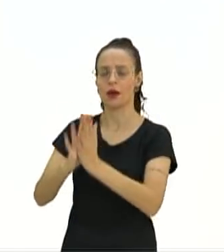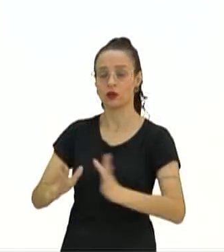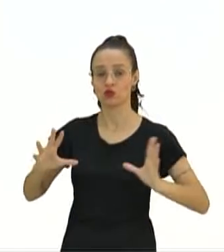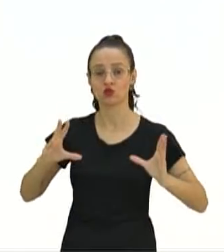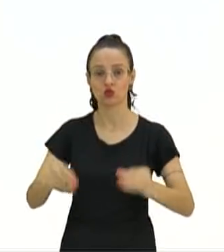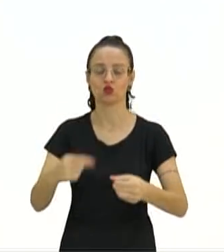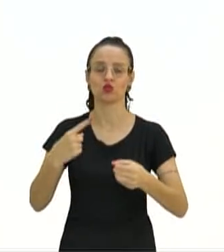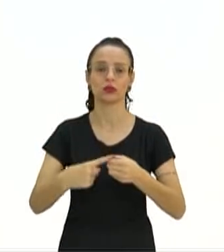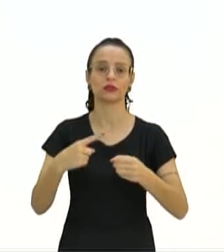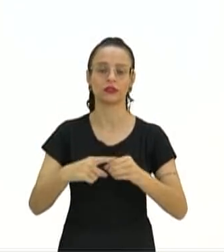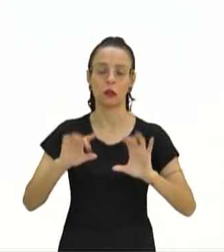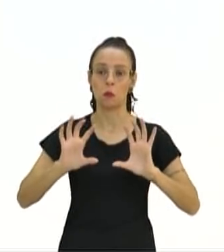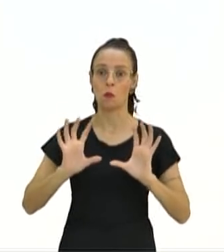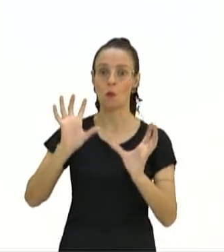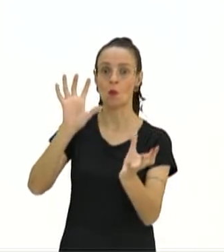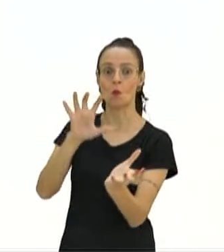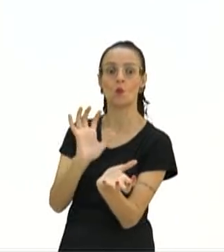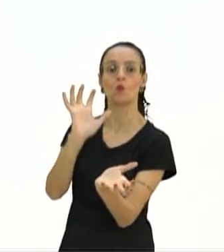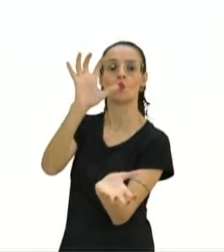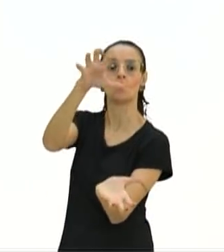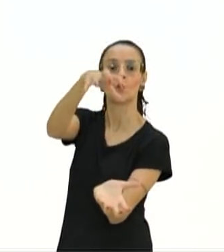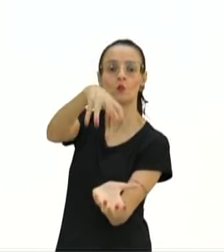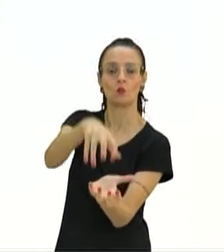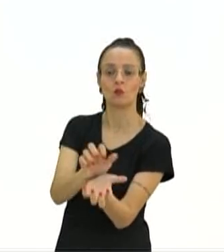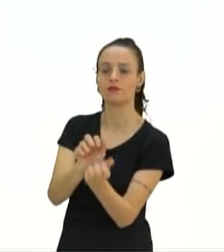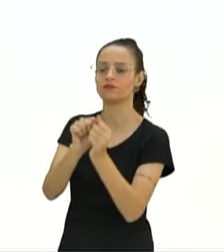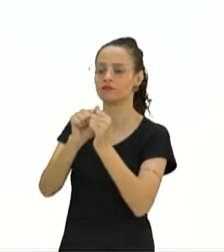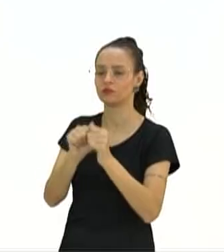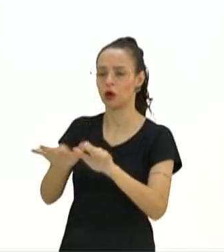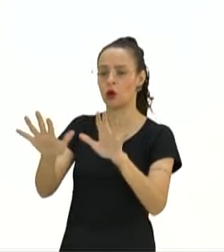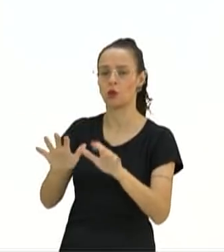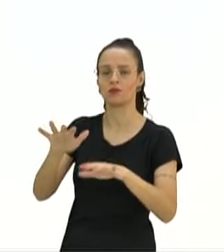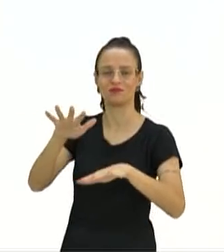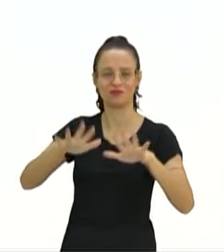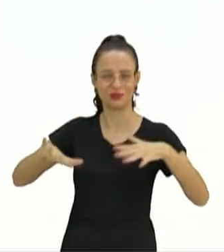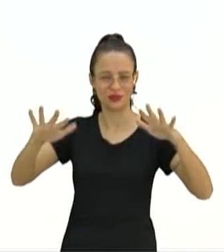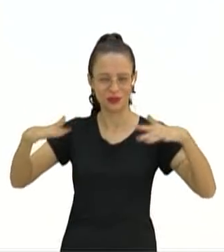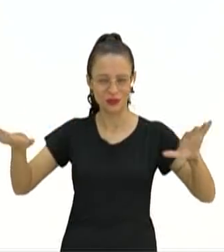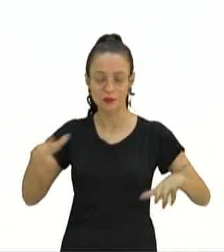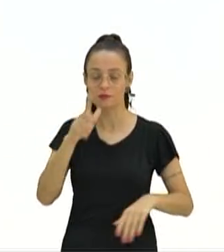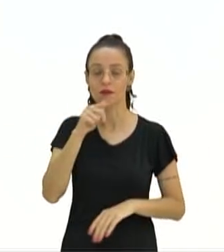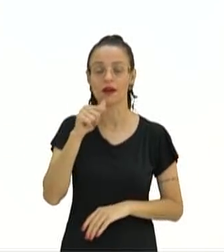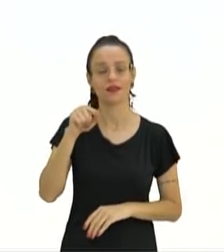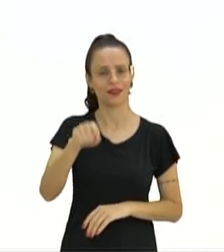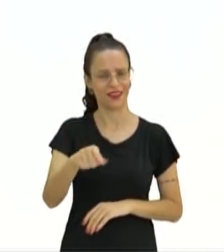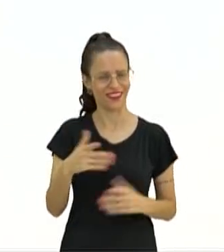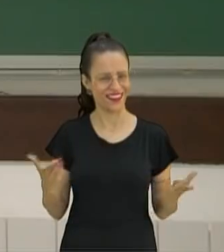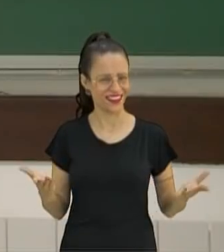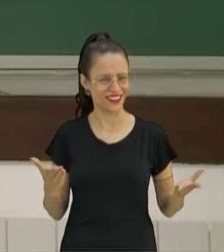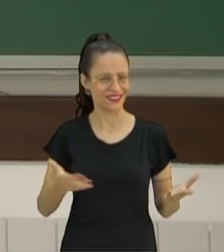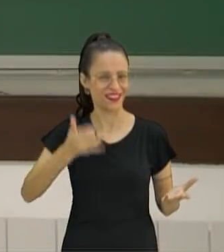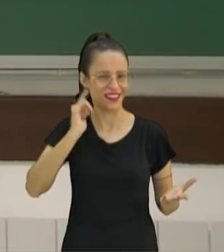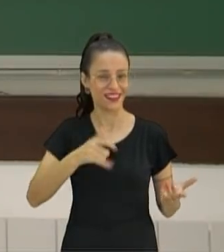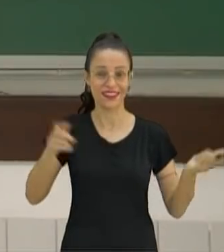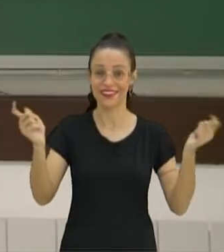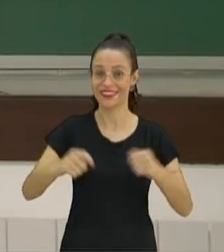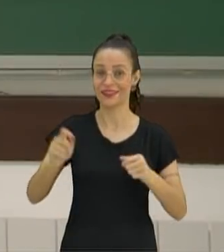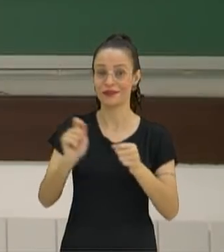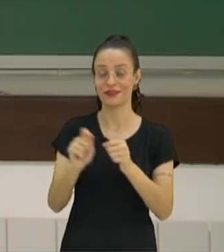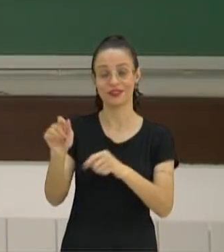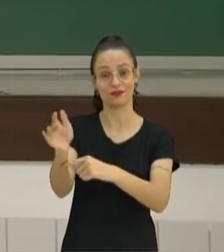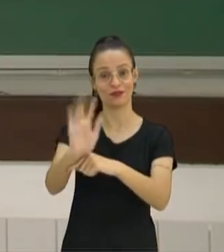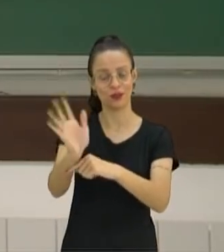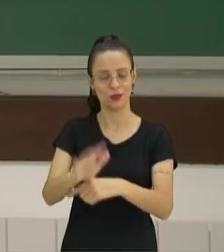para sempre a ilha para as profundezas do mar. Essa lenda dá um filme, né, pessoal? Se a gente imaginar,